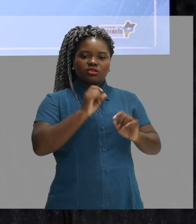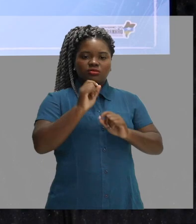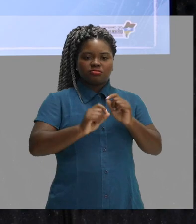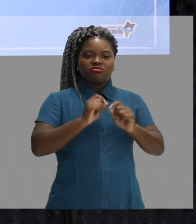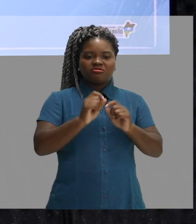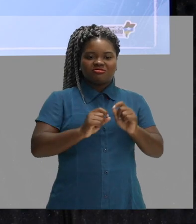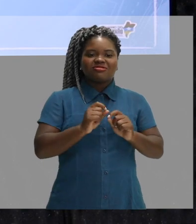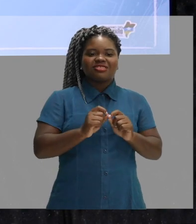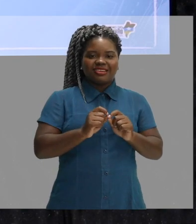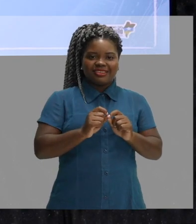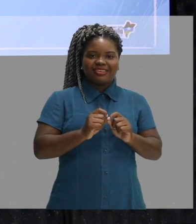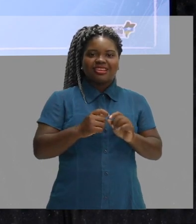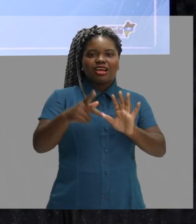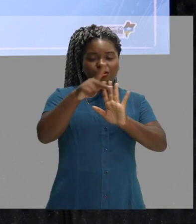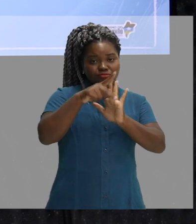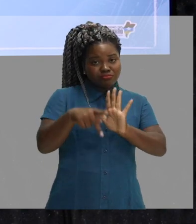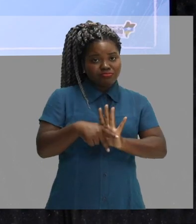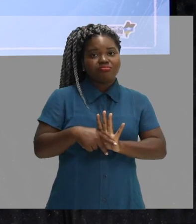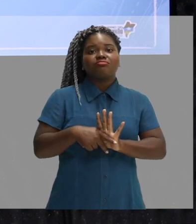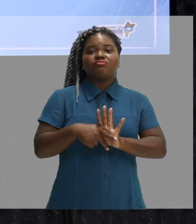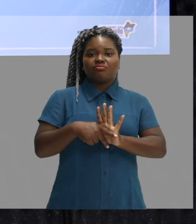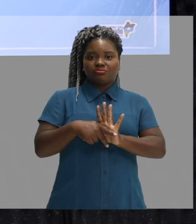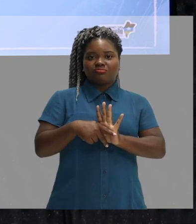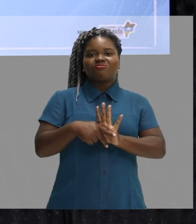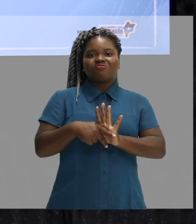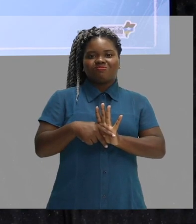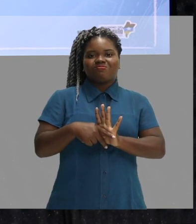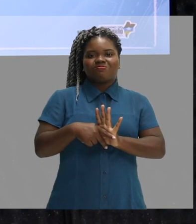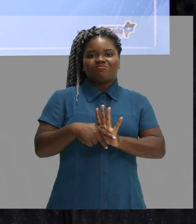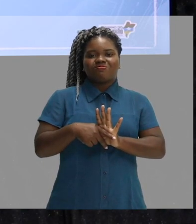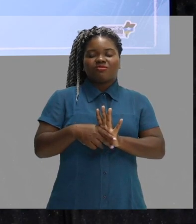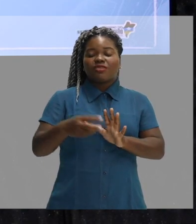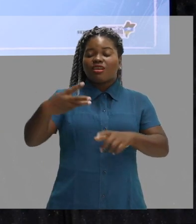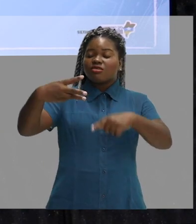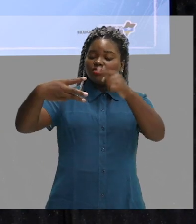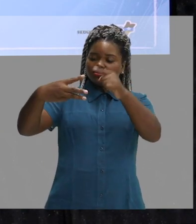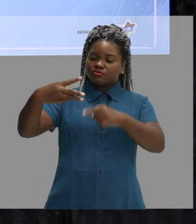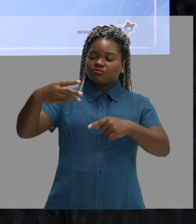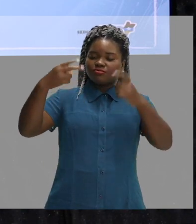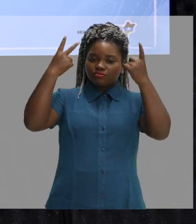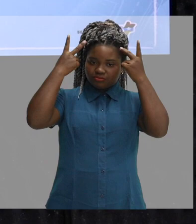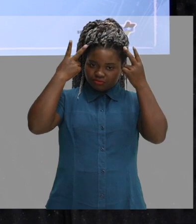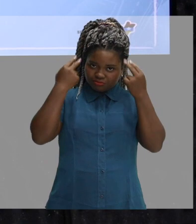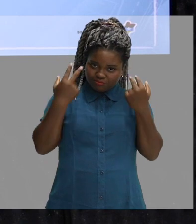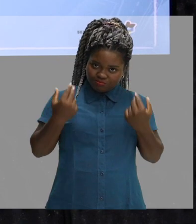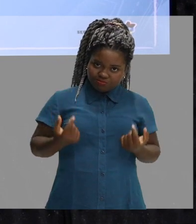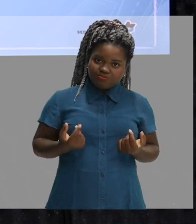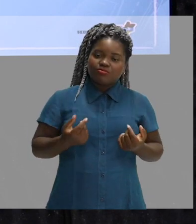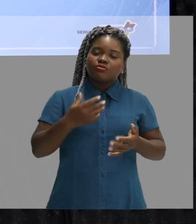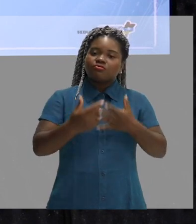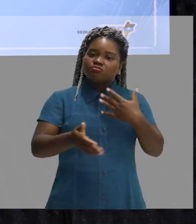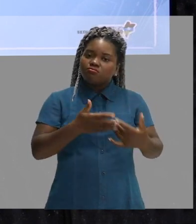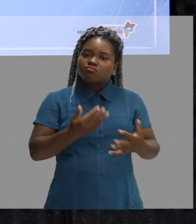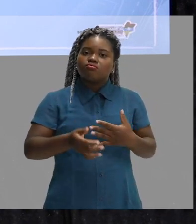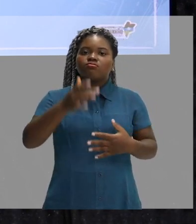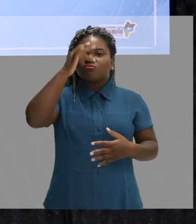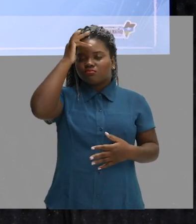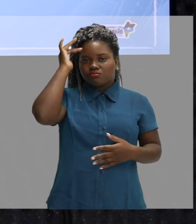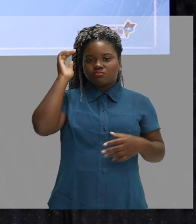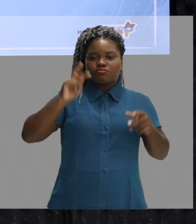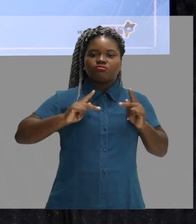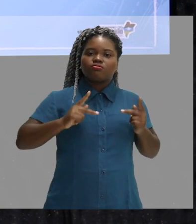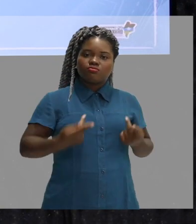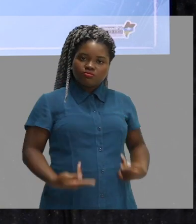Vida, liberdade e propriedade. Seriam os 3 direitos naturais de qualquer indivíduo, de todo ser